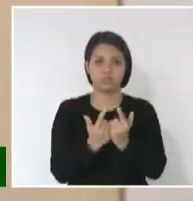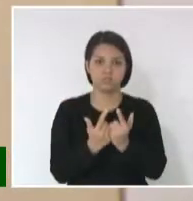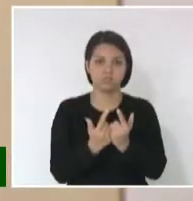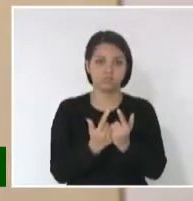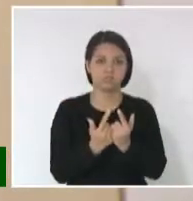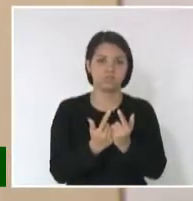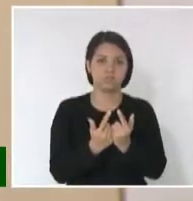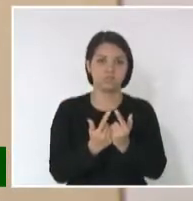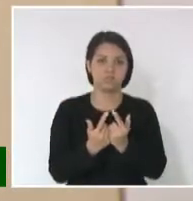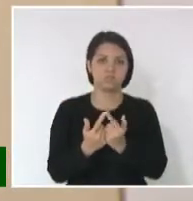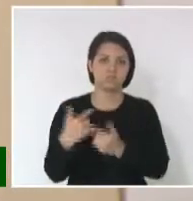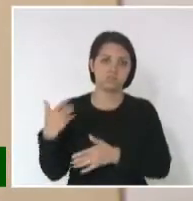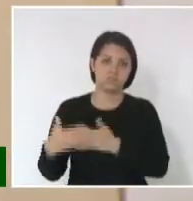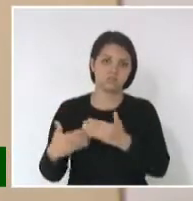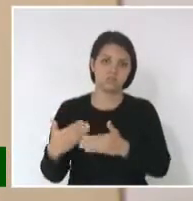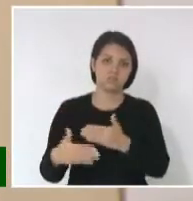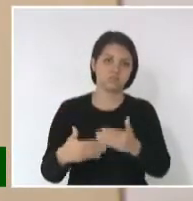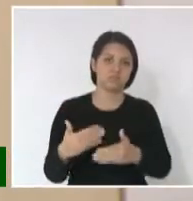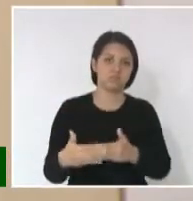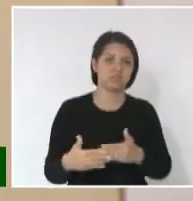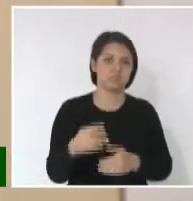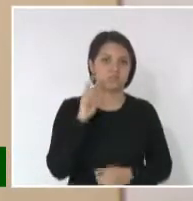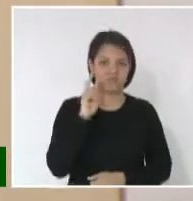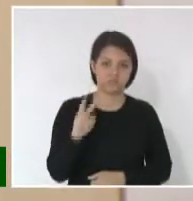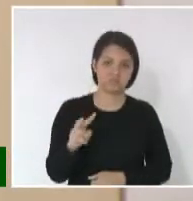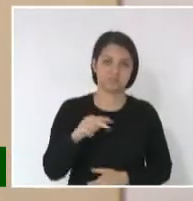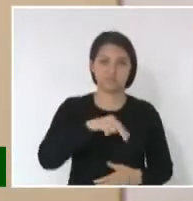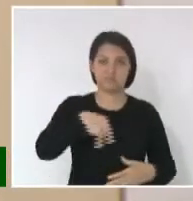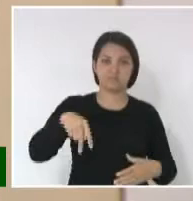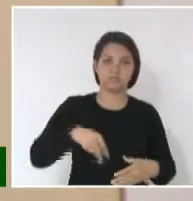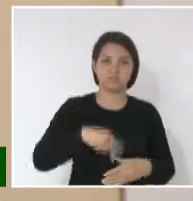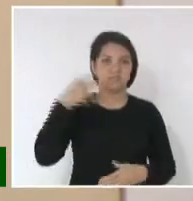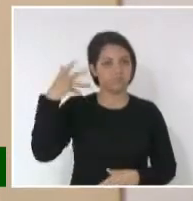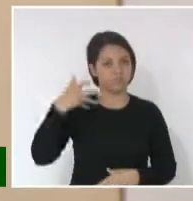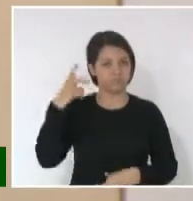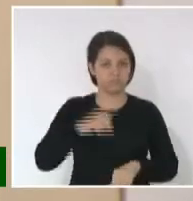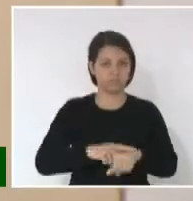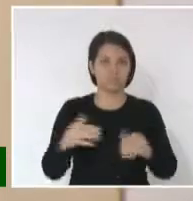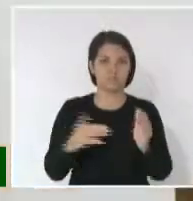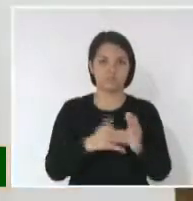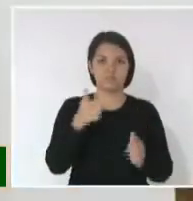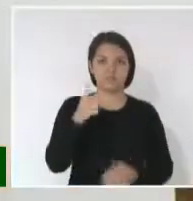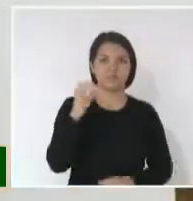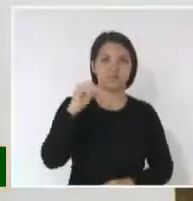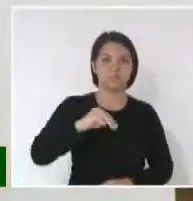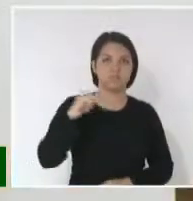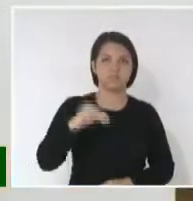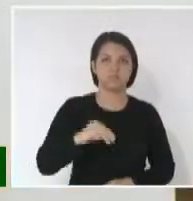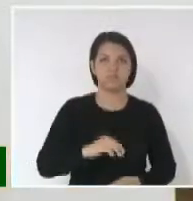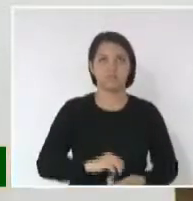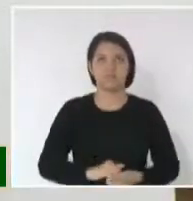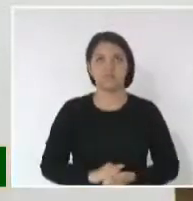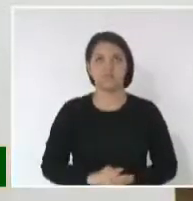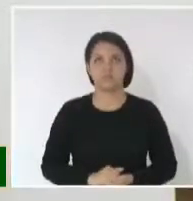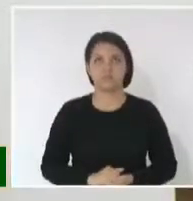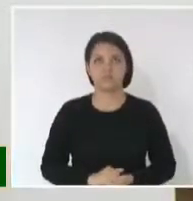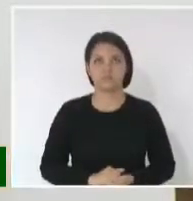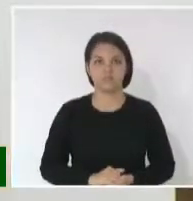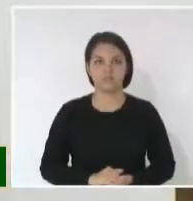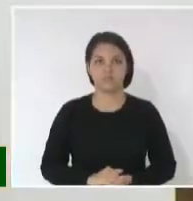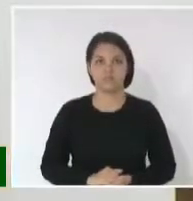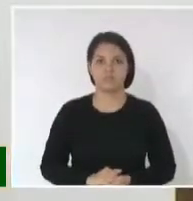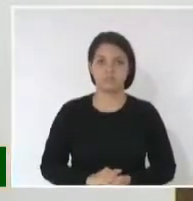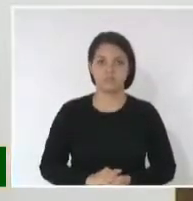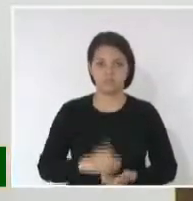já sentia falta de vê-lo na tribuna. Tenho tempo de até 10 minutos, deputado. Obrigado, deputado Kennedy